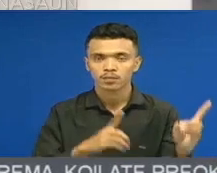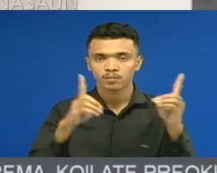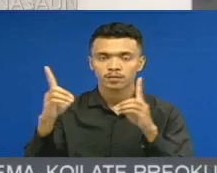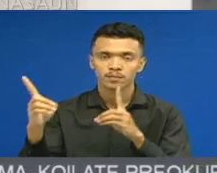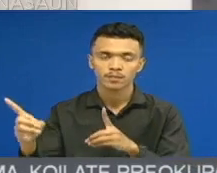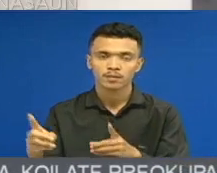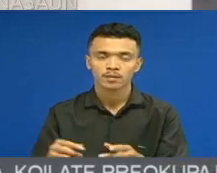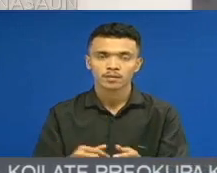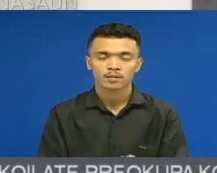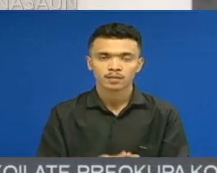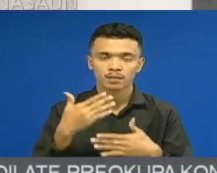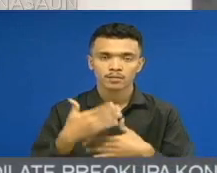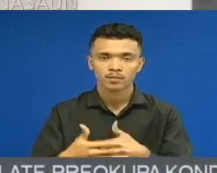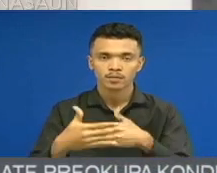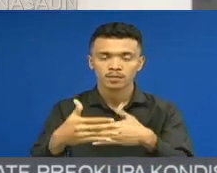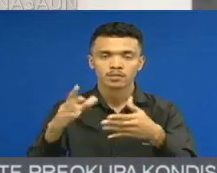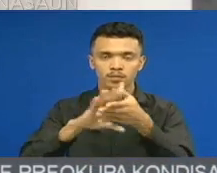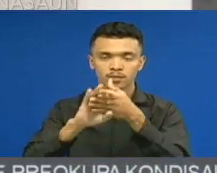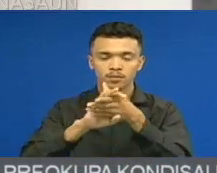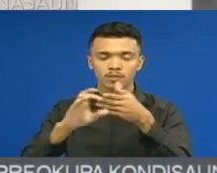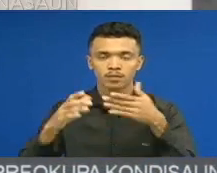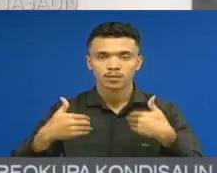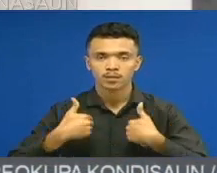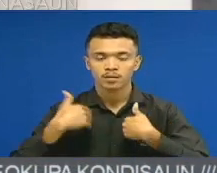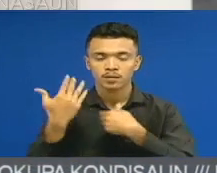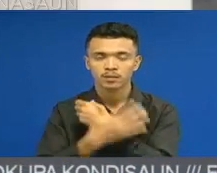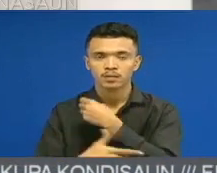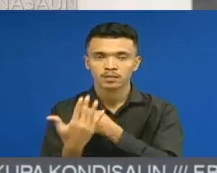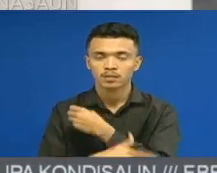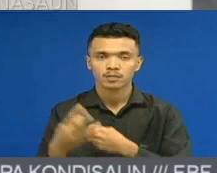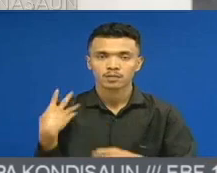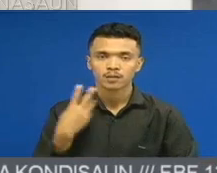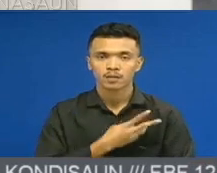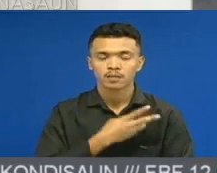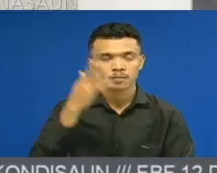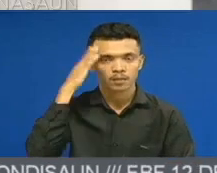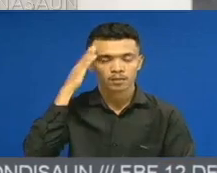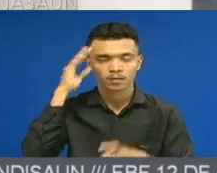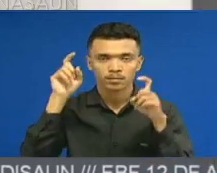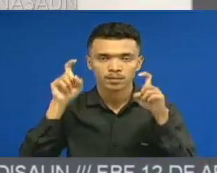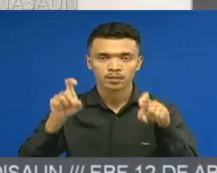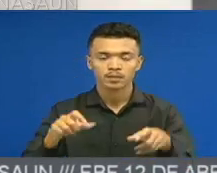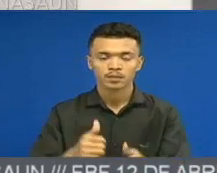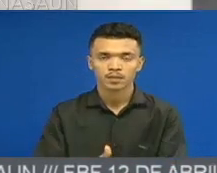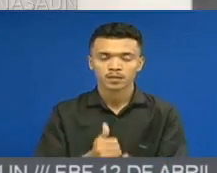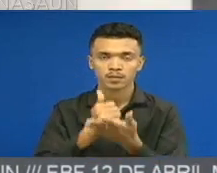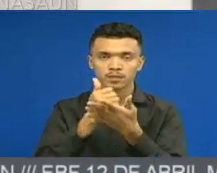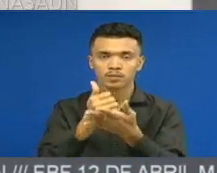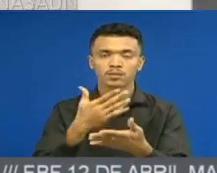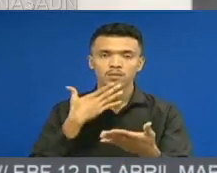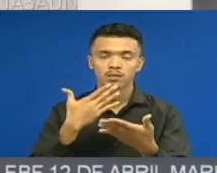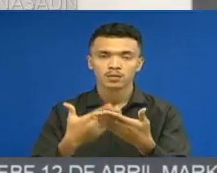lori, executa processo eleitoral itinerário. Então, a minha noite é que precisa for assistência da Nevemaca, o